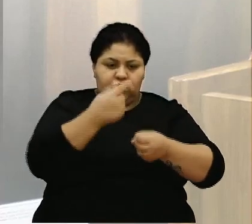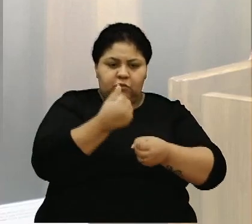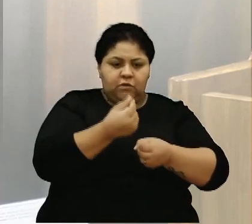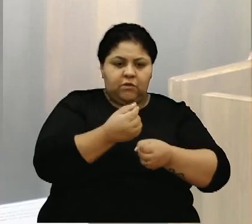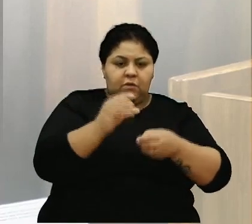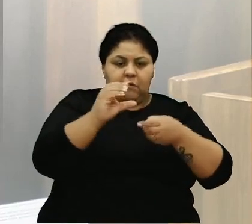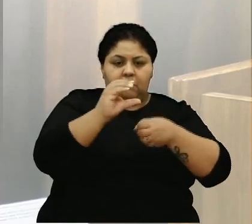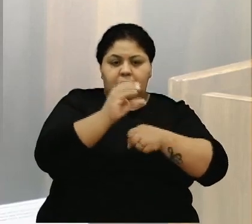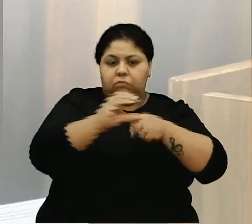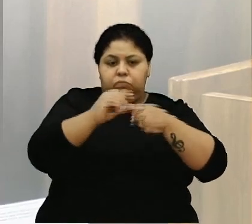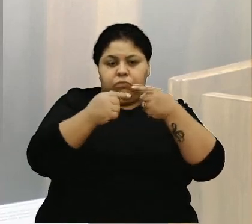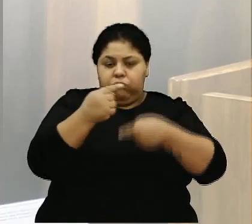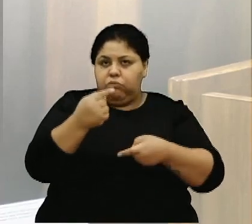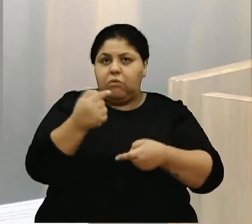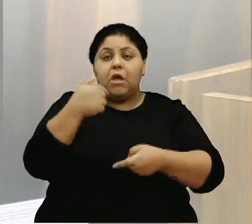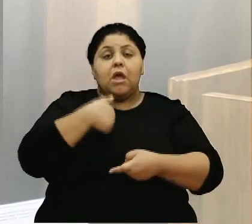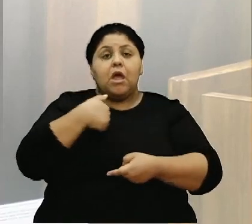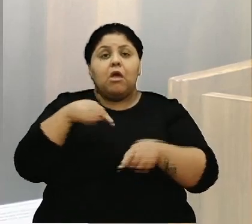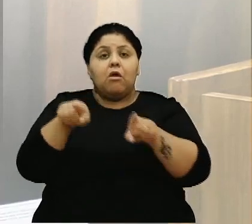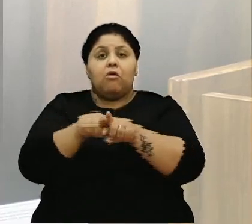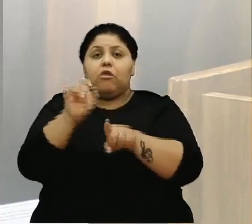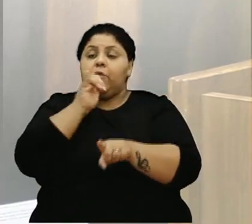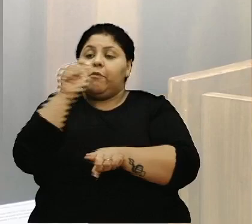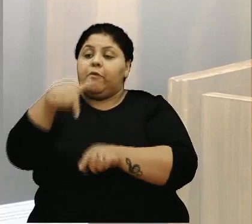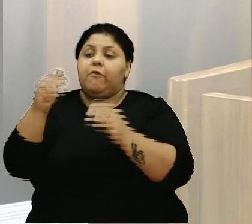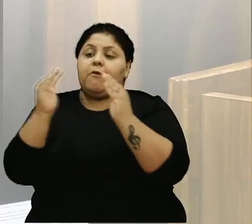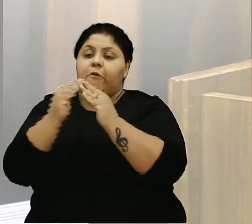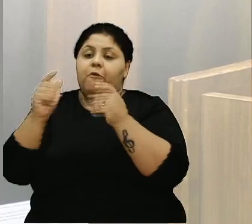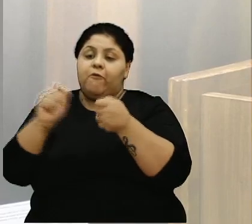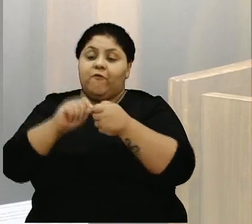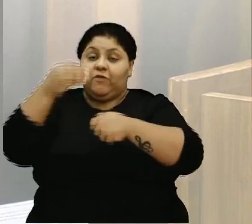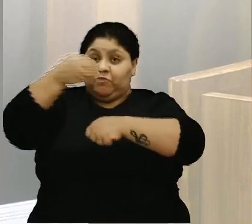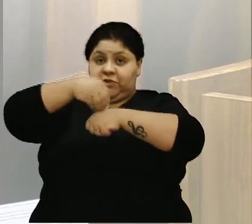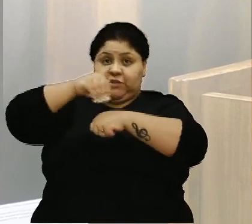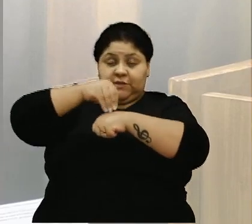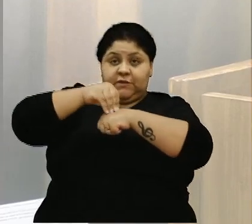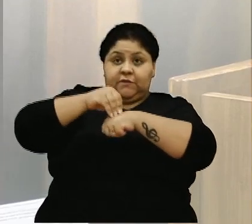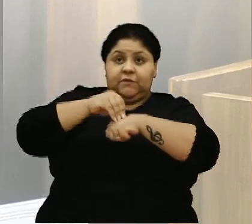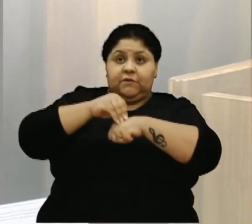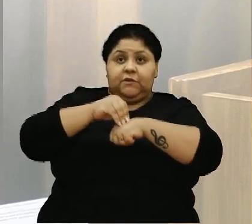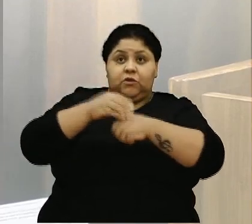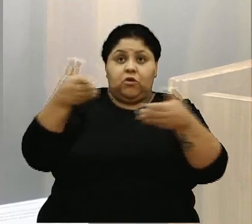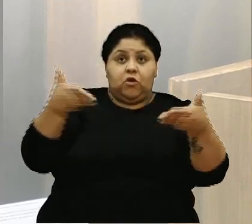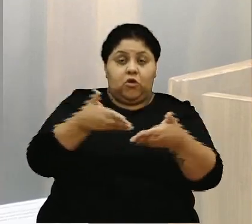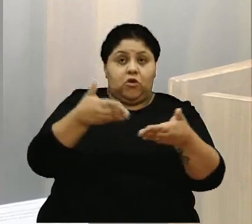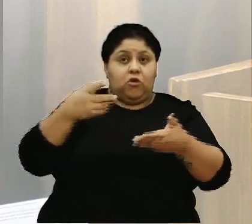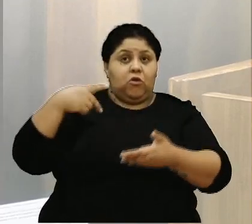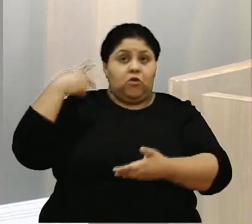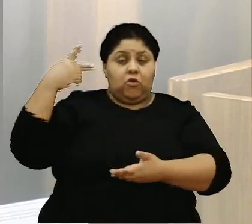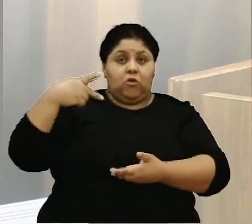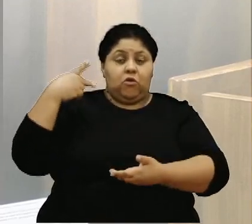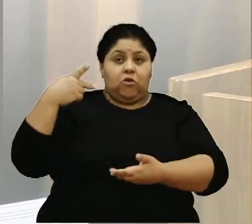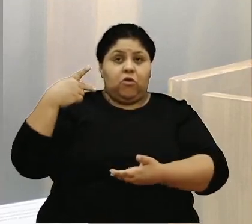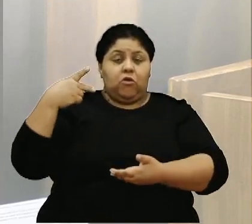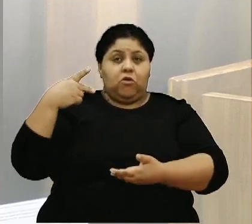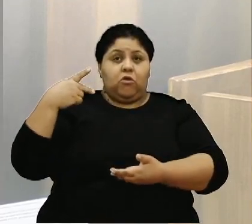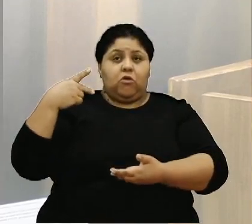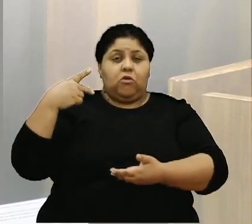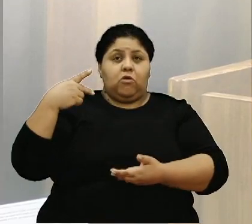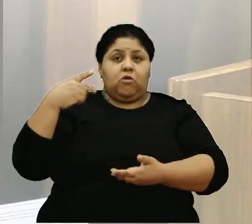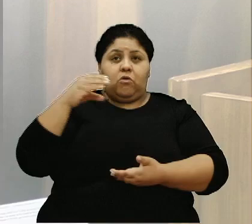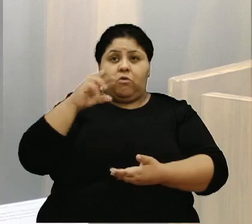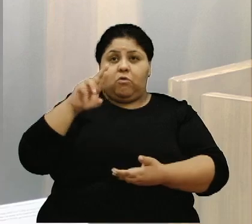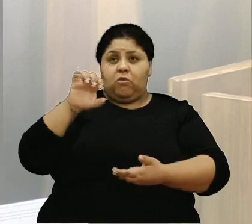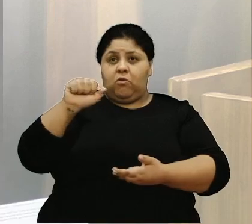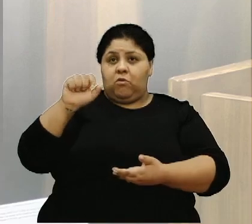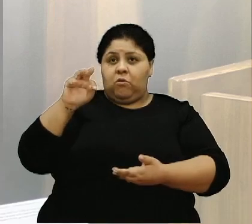inconstitucional. Eu mesmo, por exemplo, nessa casa, fiz uma indicação. O atual vereador Cristiano Becker era secretário